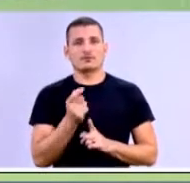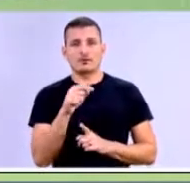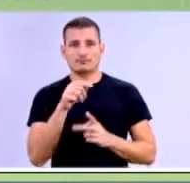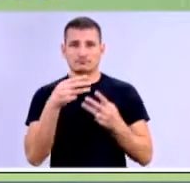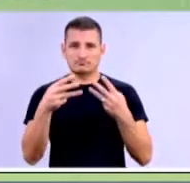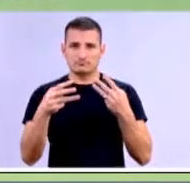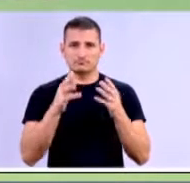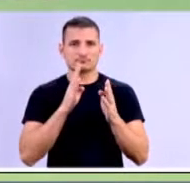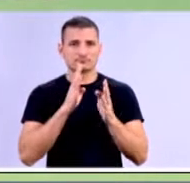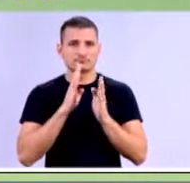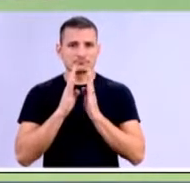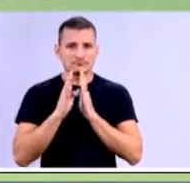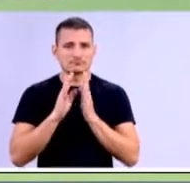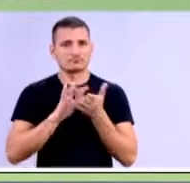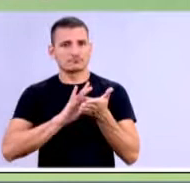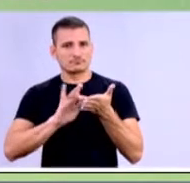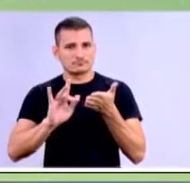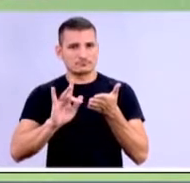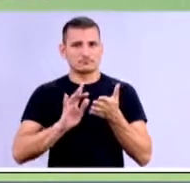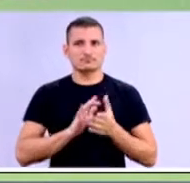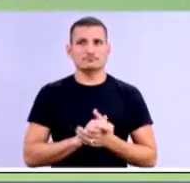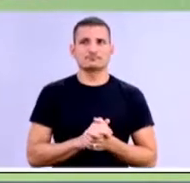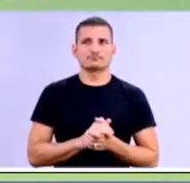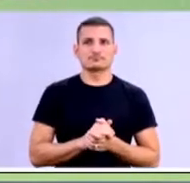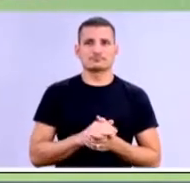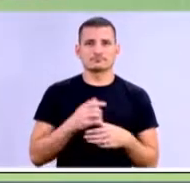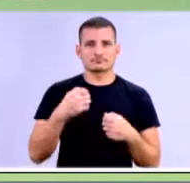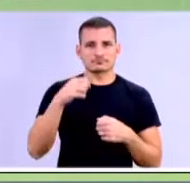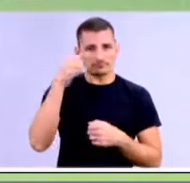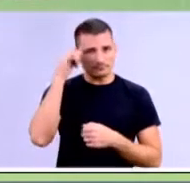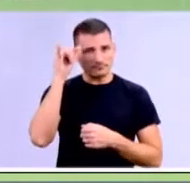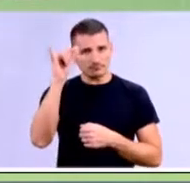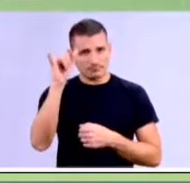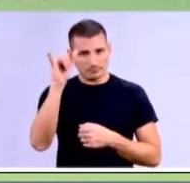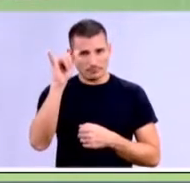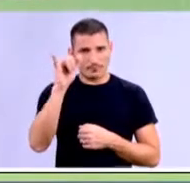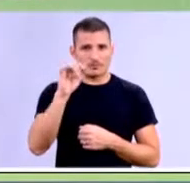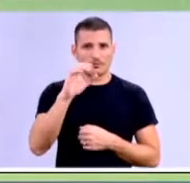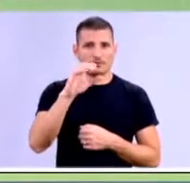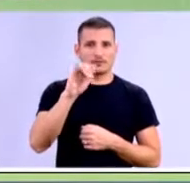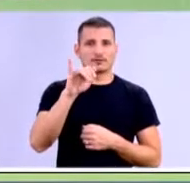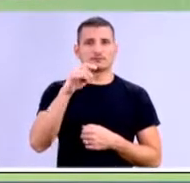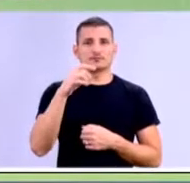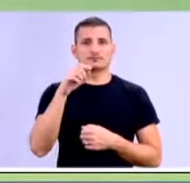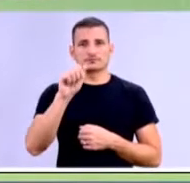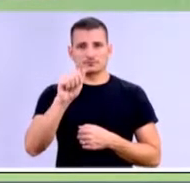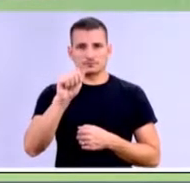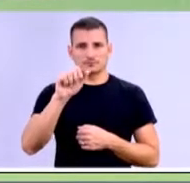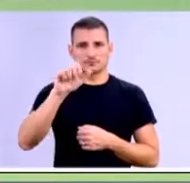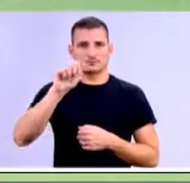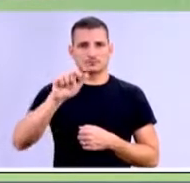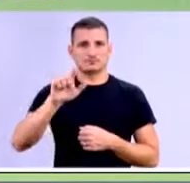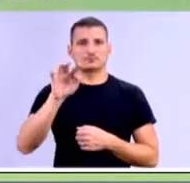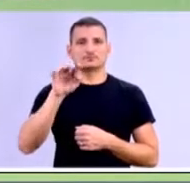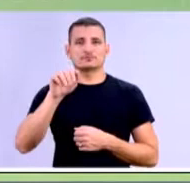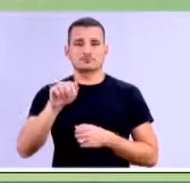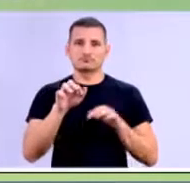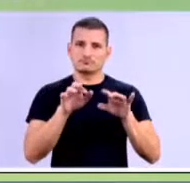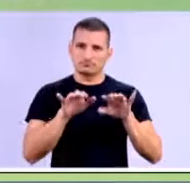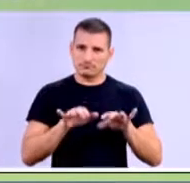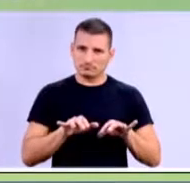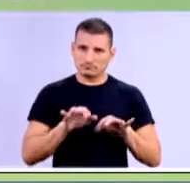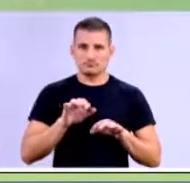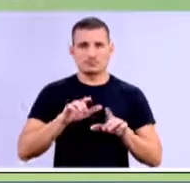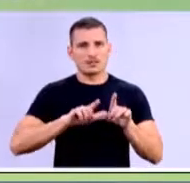redes digitais. Deve-se evitar escrever em caixa alta. Olha só, é importante isso aqui. Ou